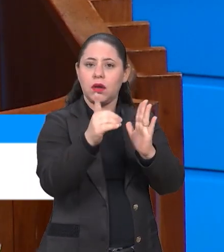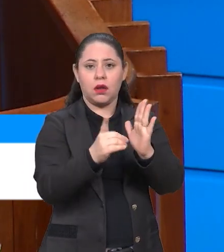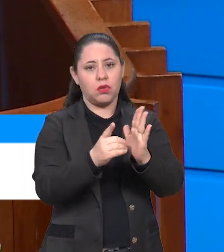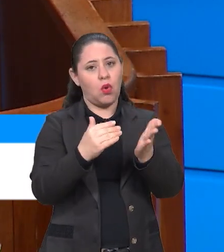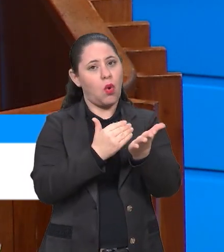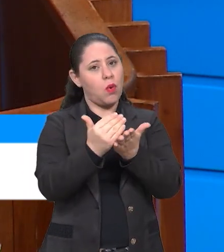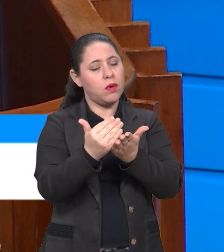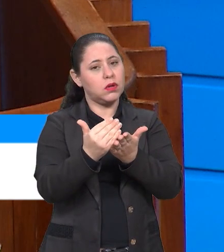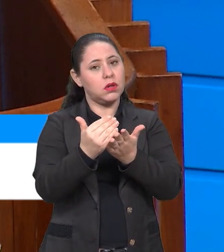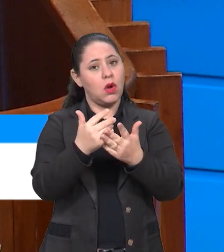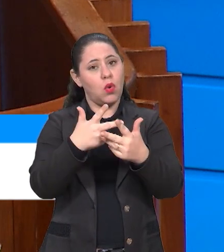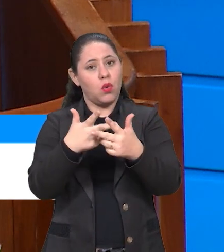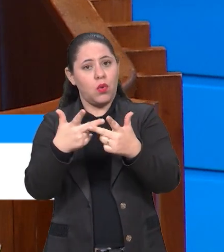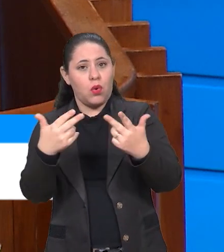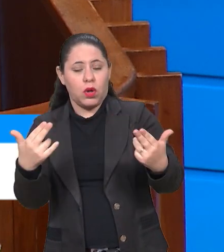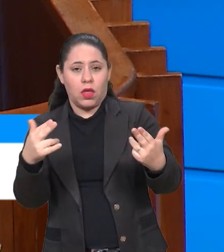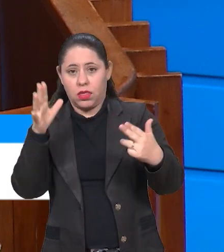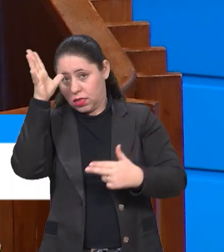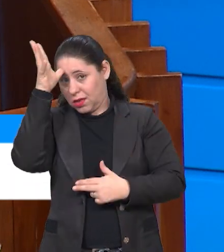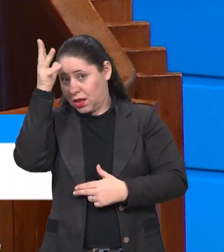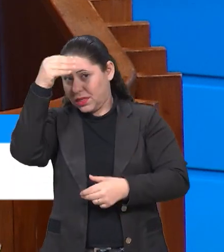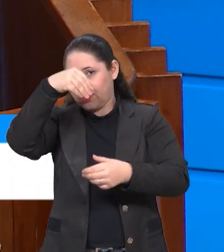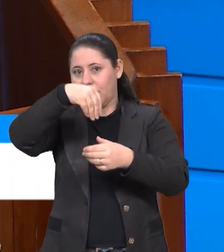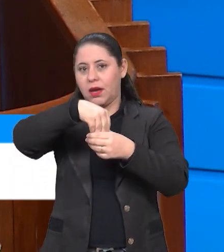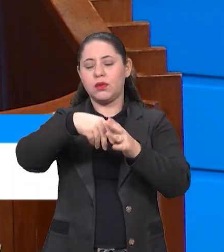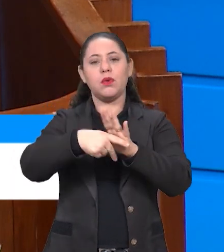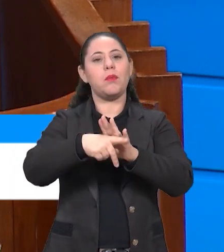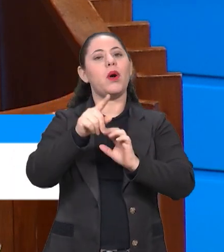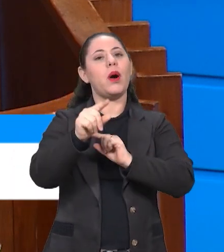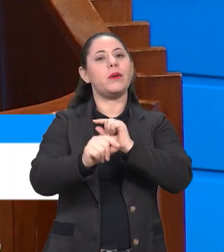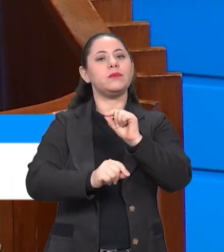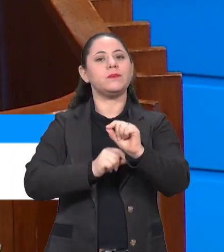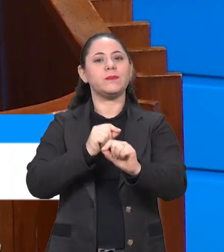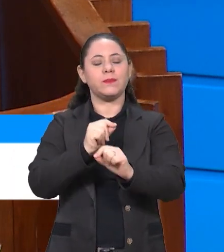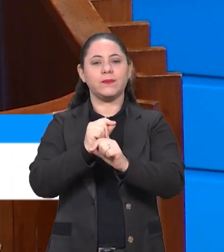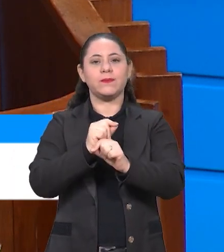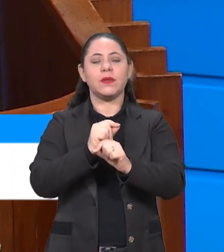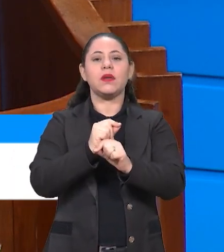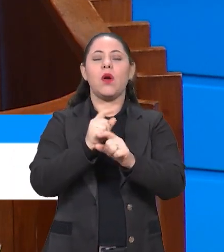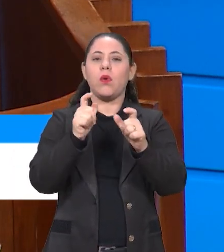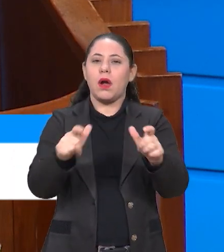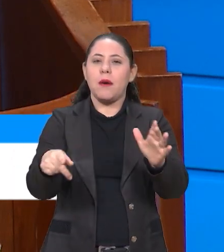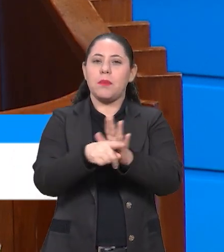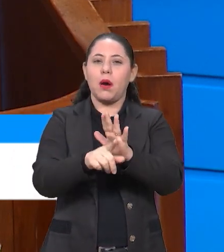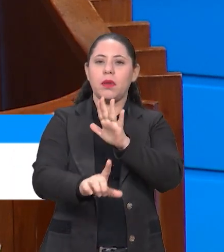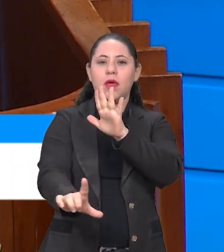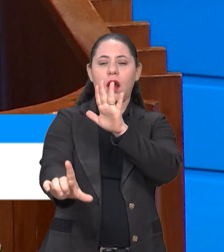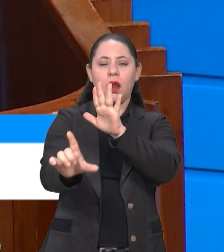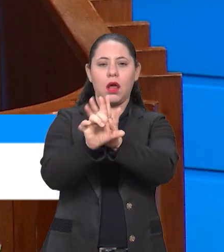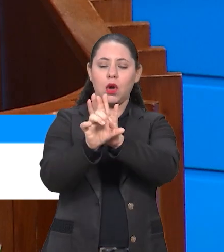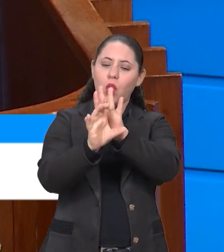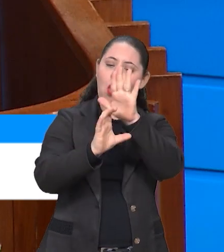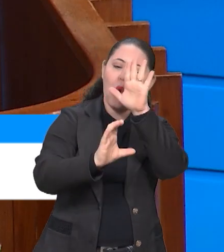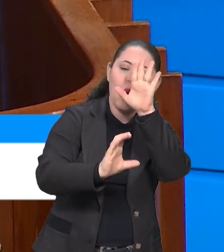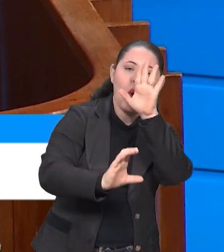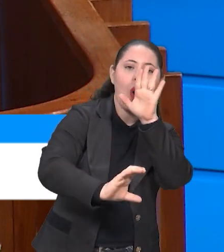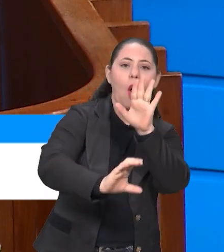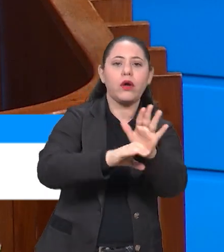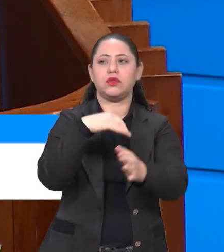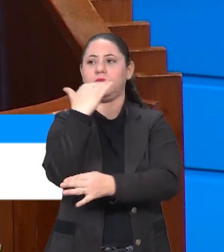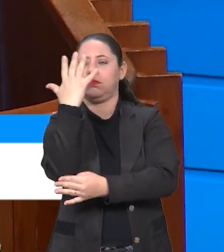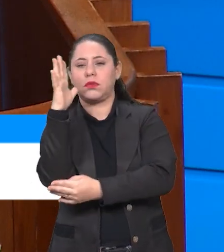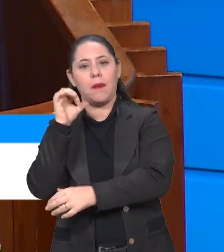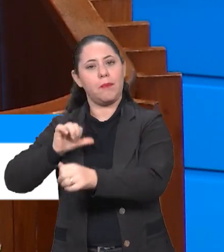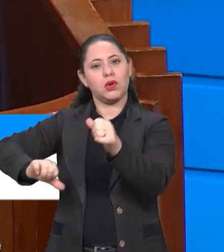desse decreto e as coisas vão ser decididas dentro daquilo que é o espaço legal, do Código